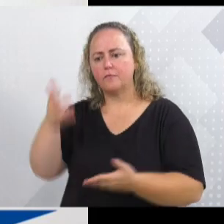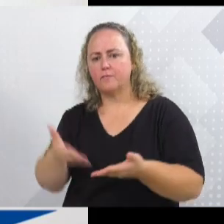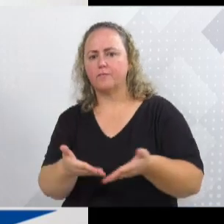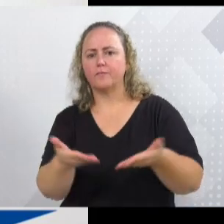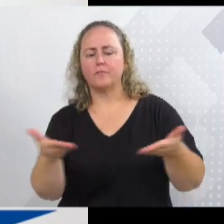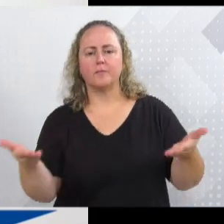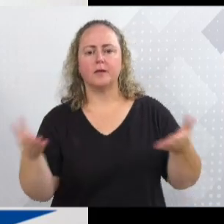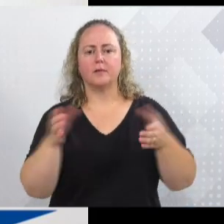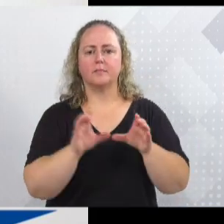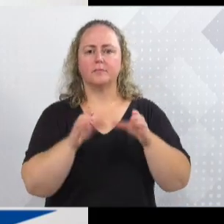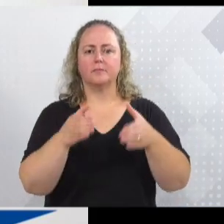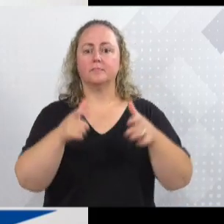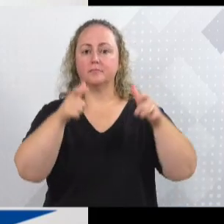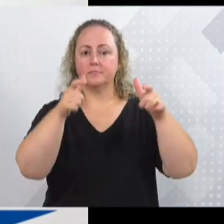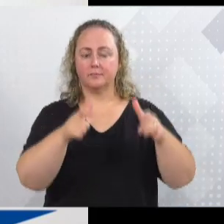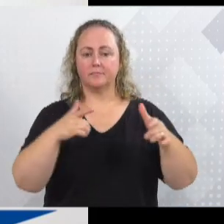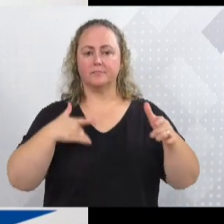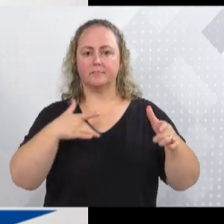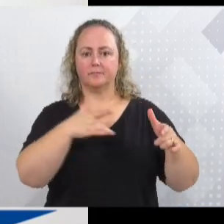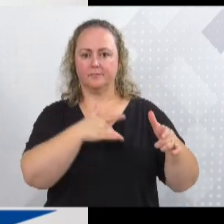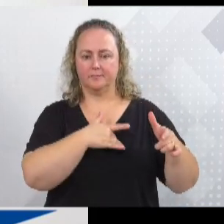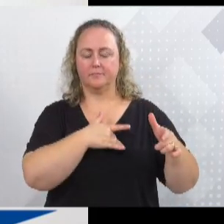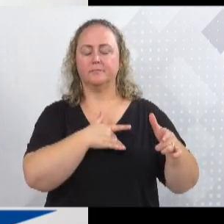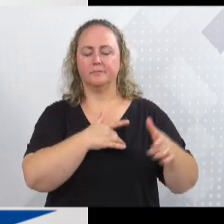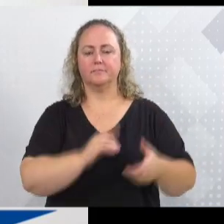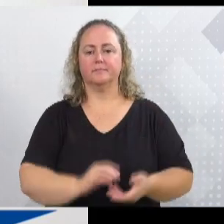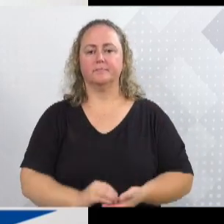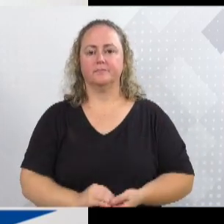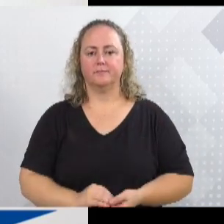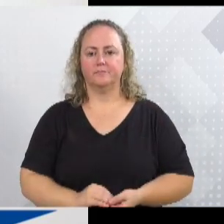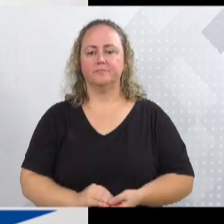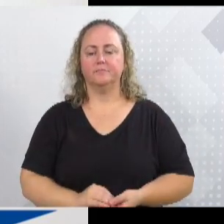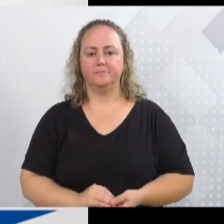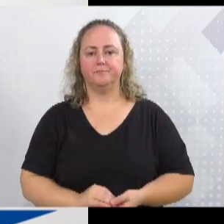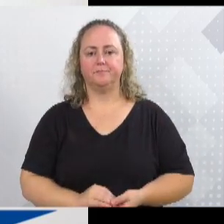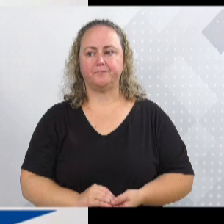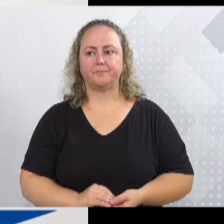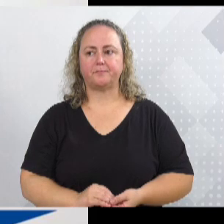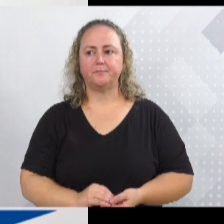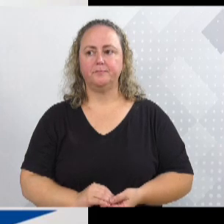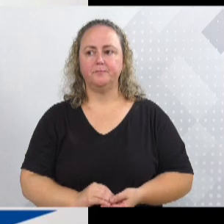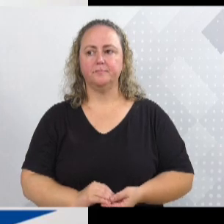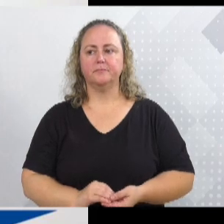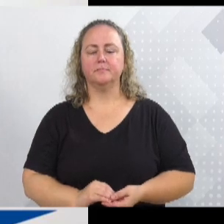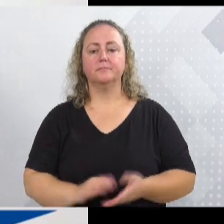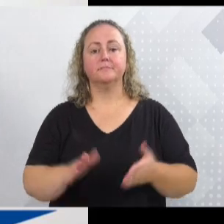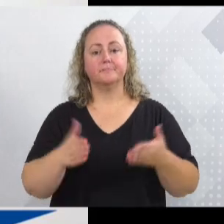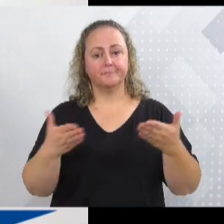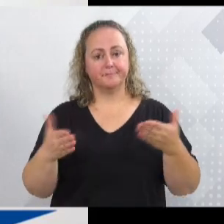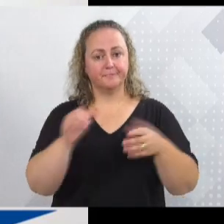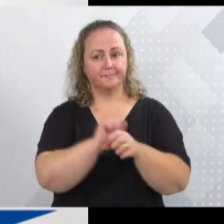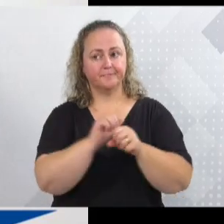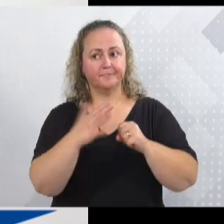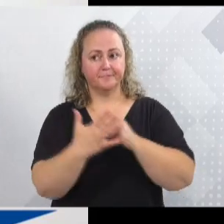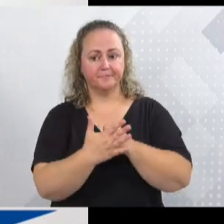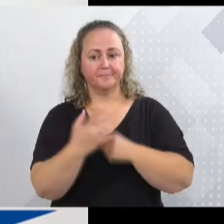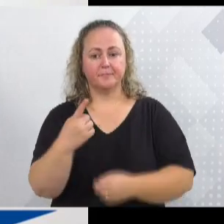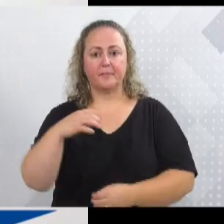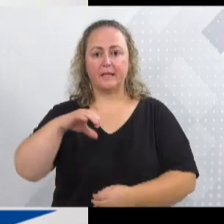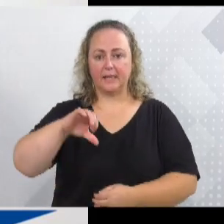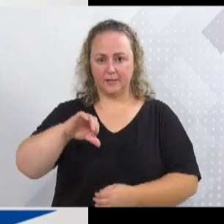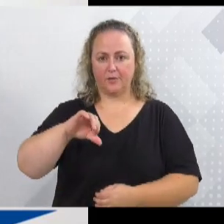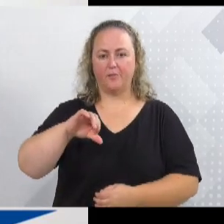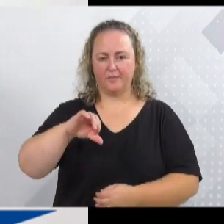no Complexo de Saúde, no Campus 5. Então, a Covid-19 já é um